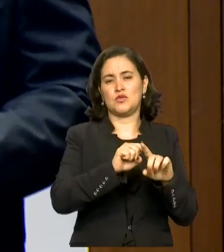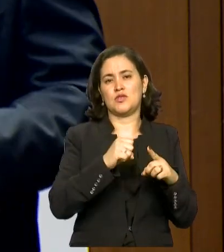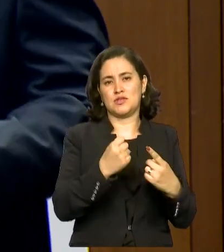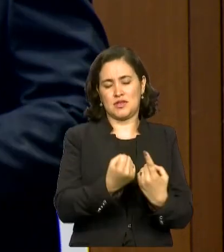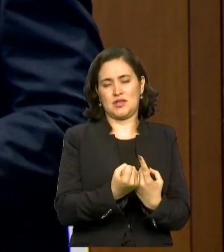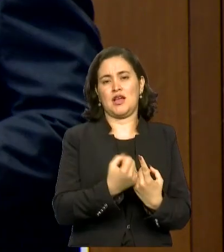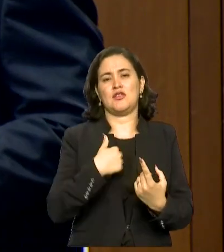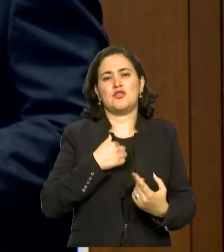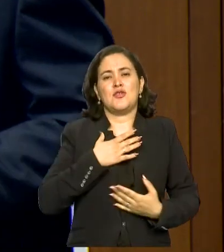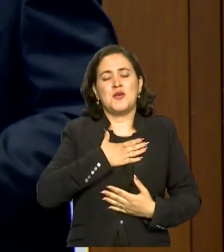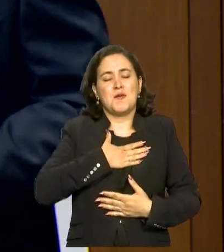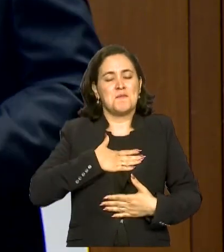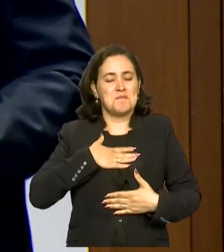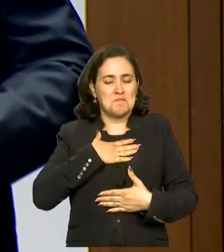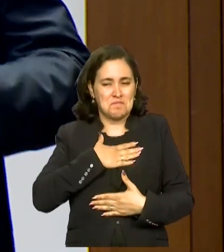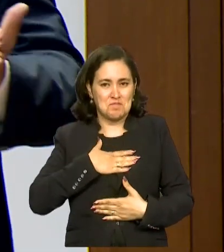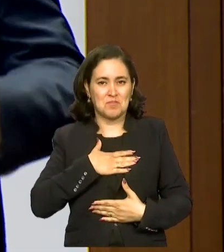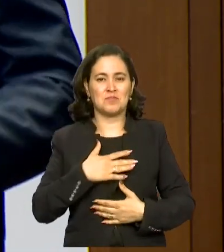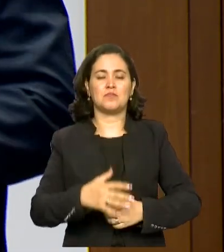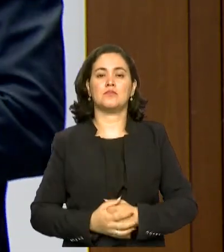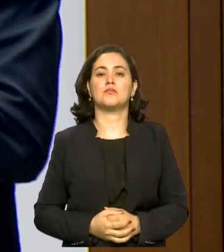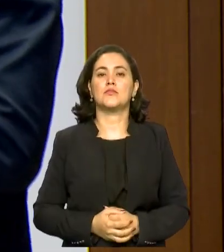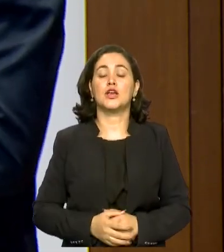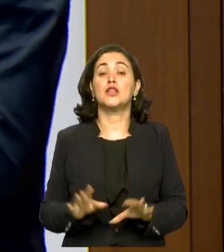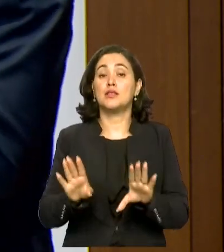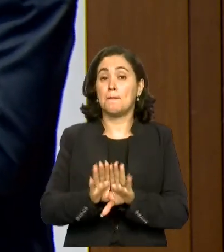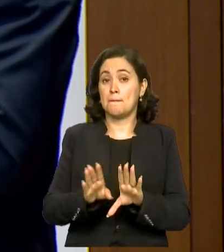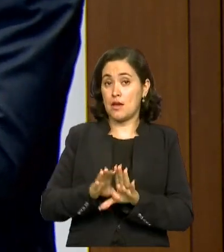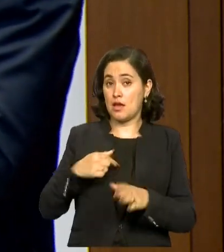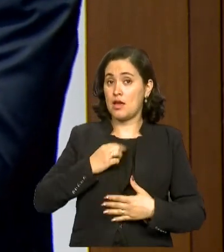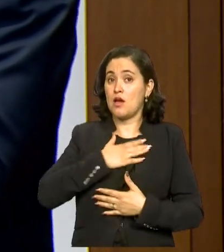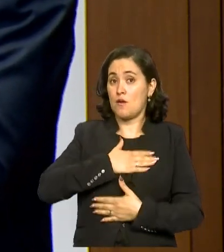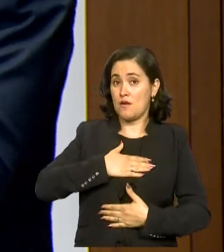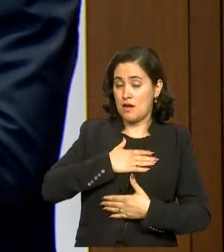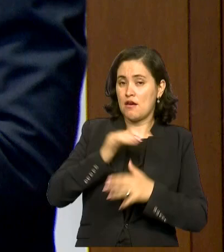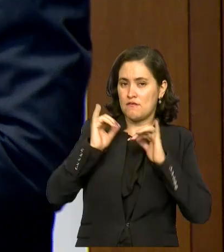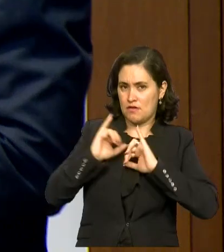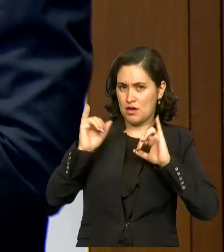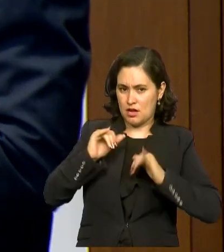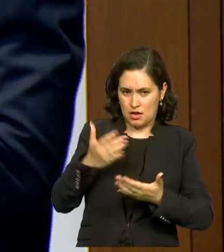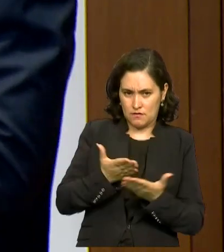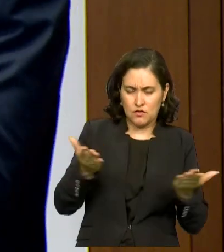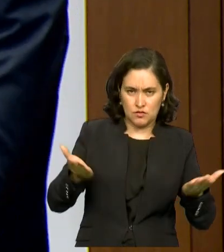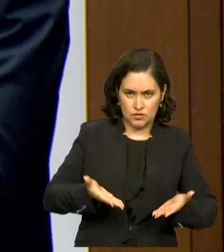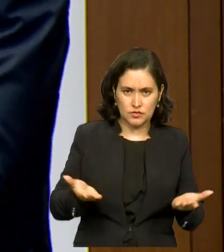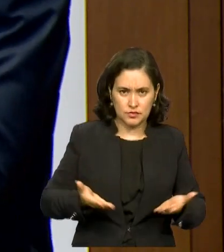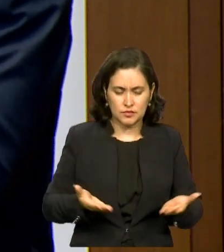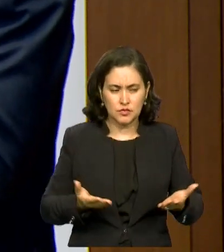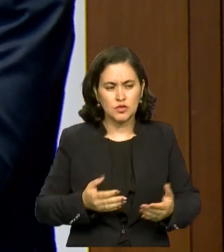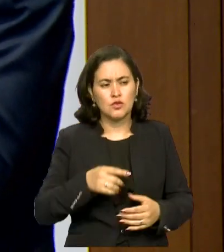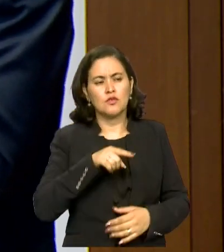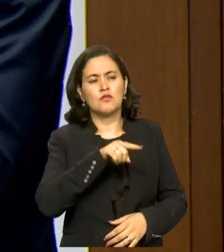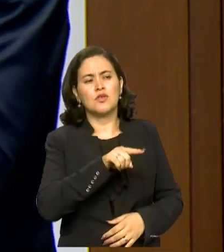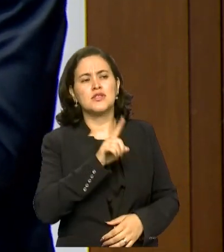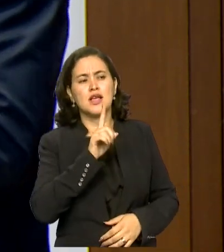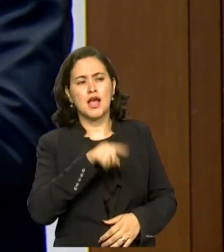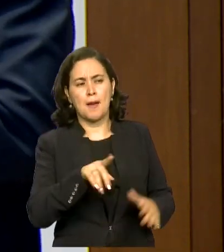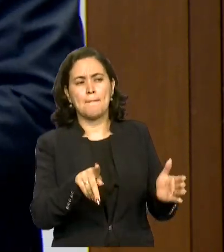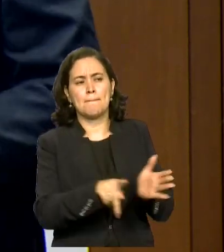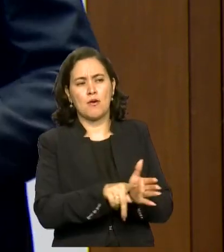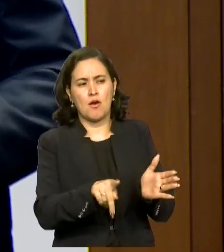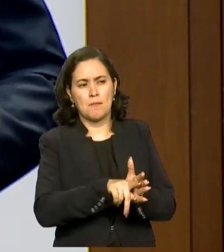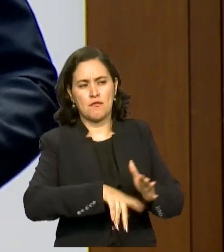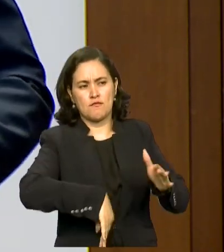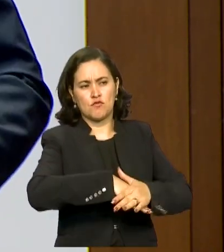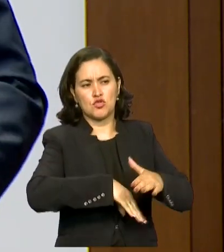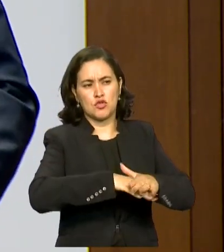felicidade. E outro motivo de felicidade que eu vou compartilhar aqui, presidente, que é importante, o senhor é boliviano, que escute essa. Eu e